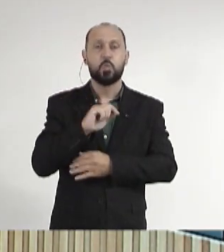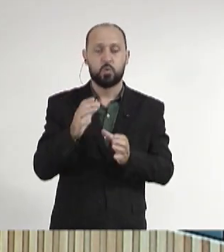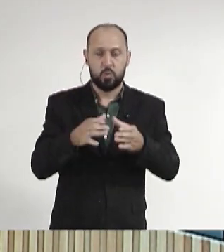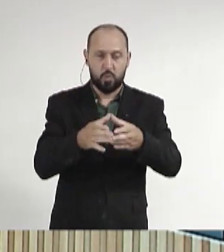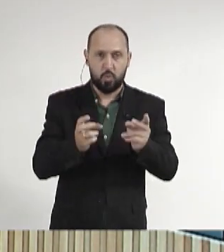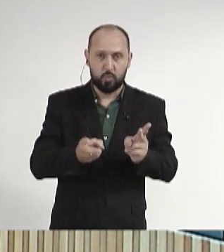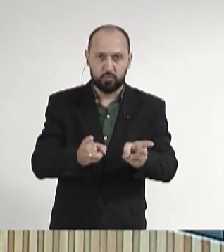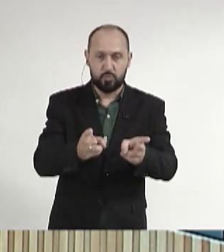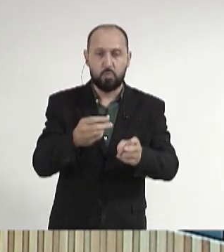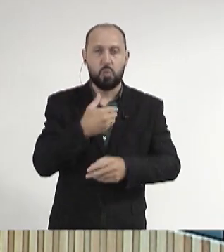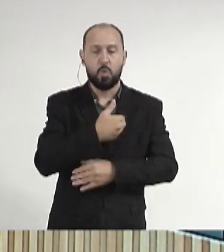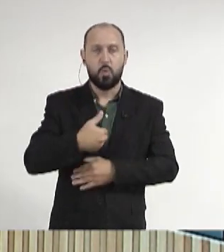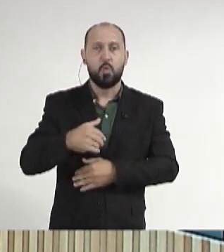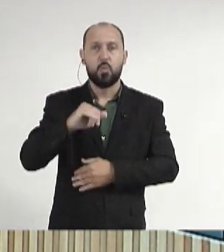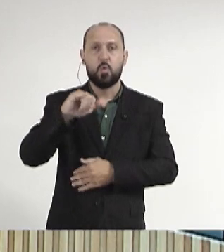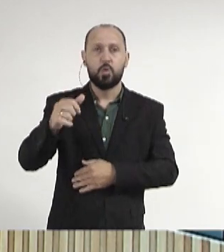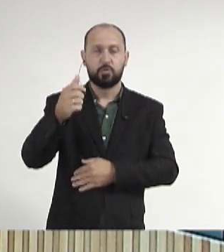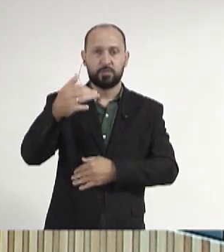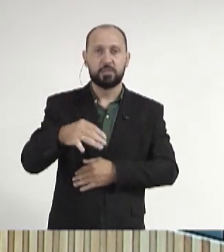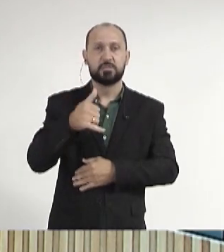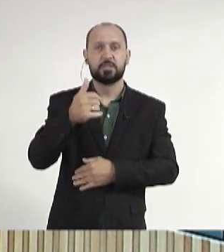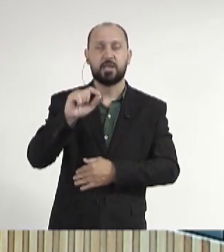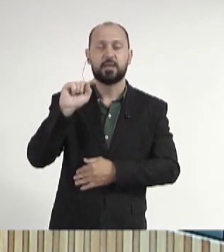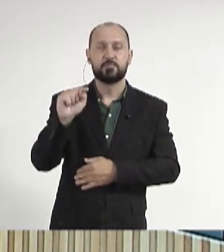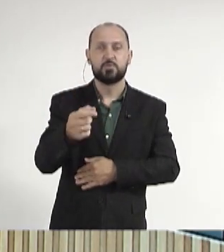efetivo da PM, o governo justifica que o atual efetivo de